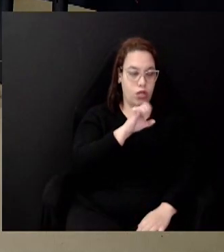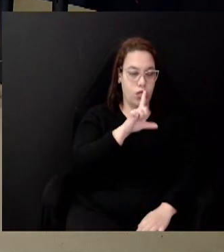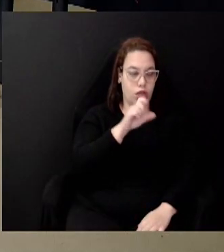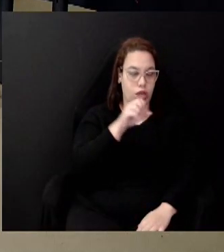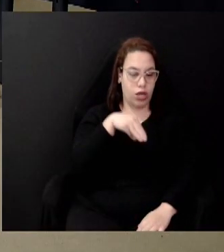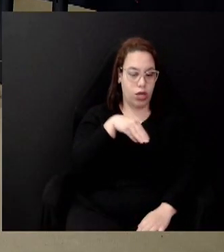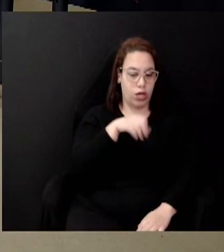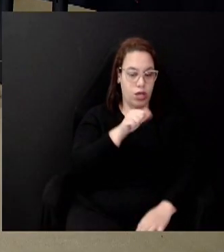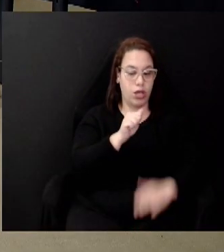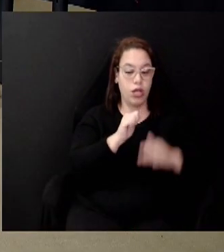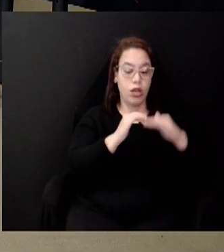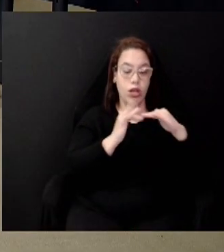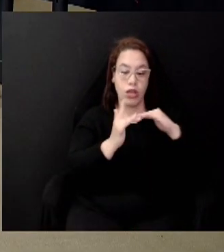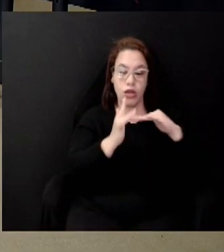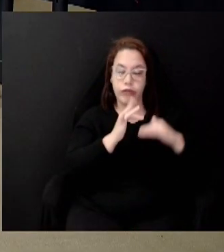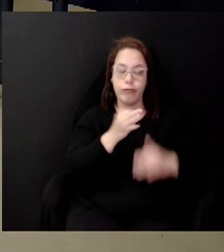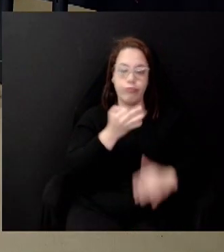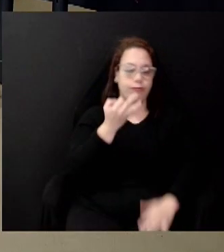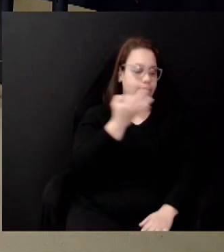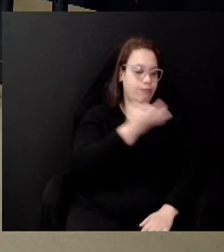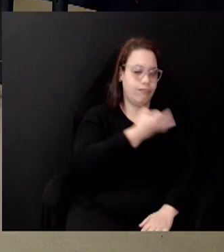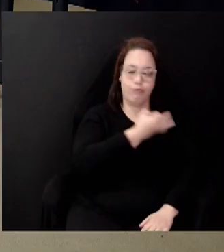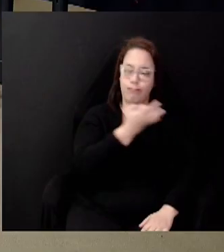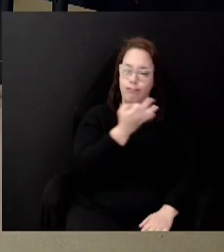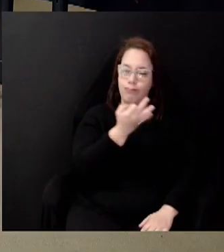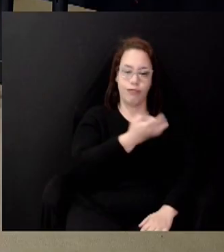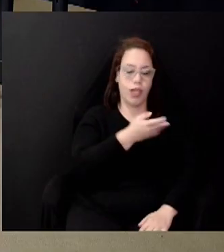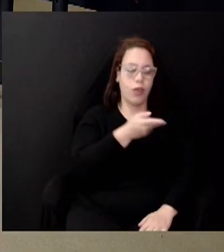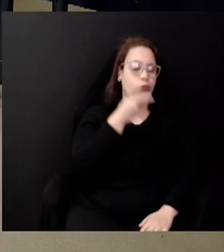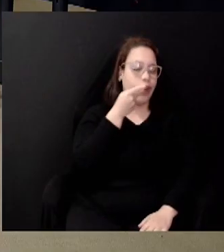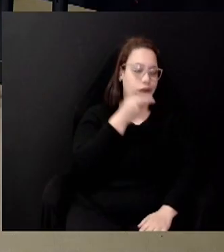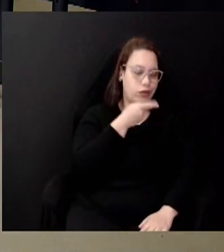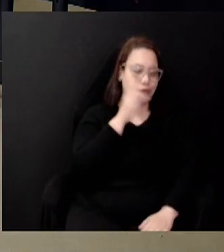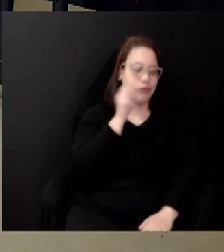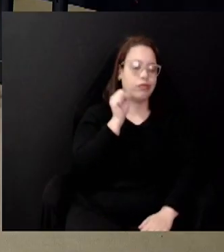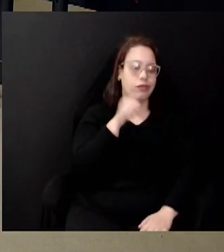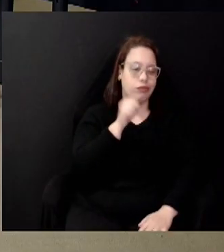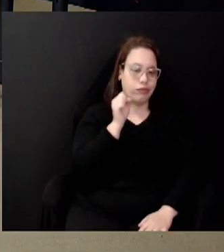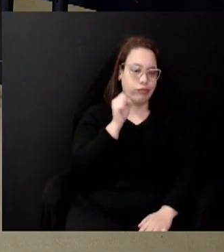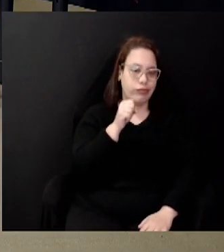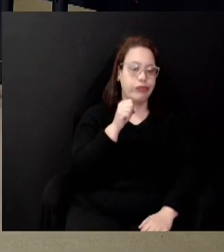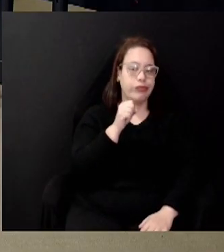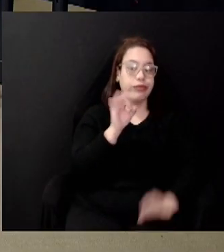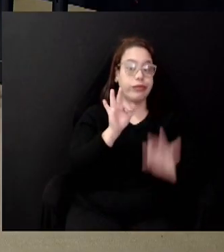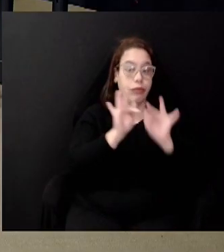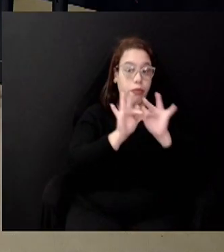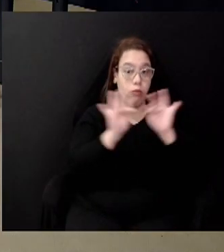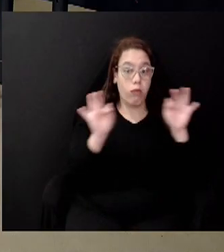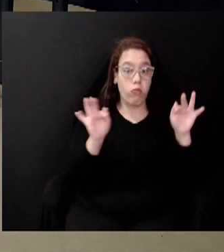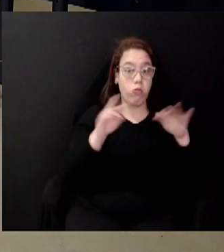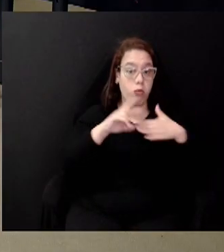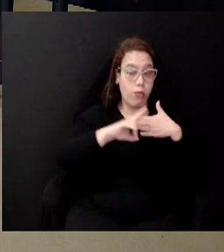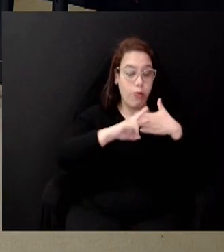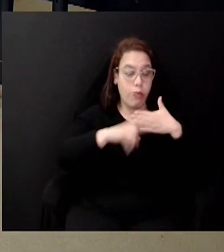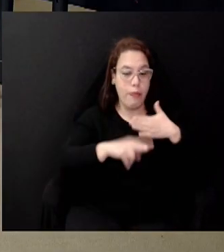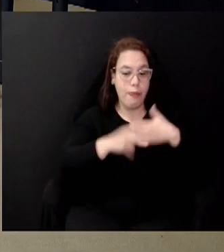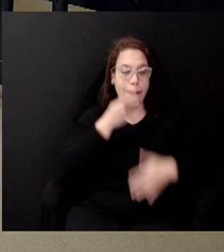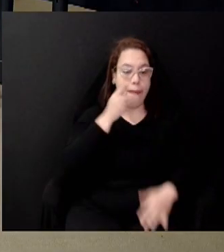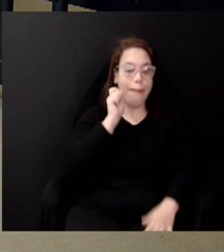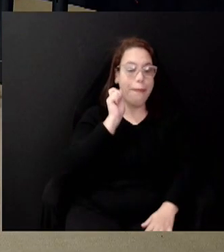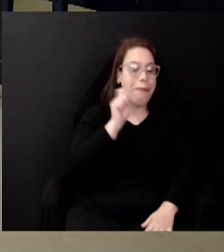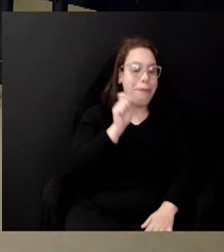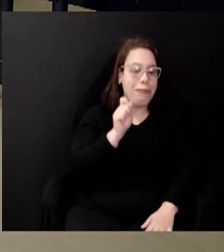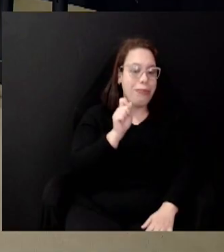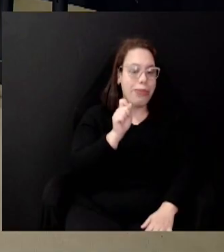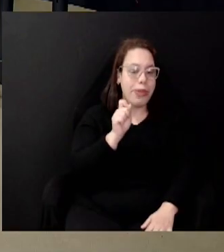excelente. E ele fala exatamente isso, né? Tem uma frase bem impactante que ele diz o seguinte: é uma